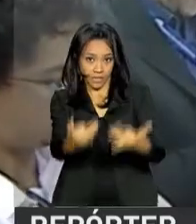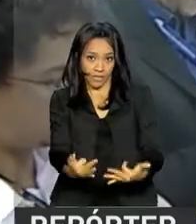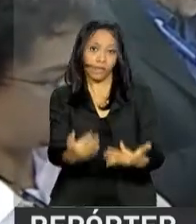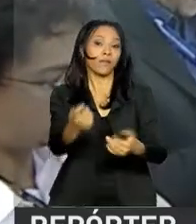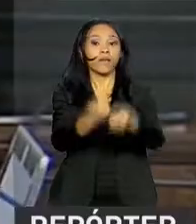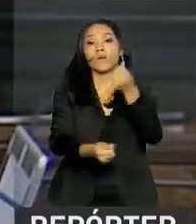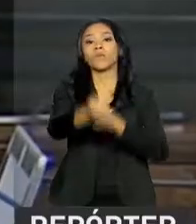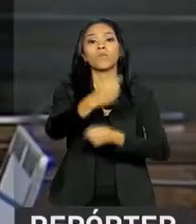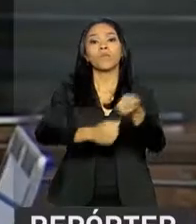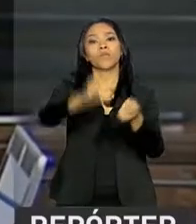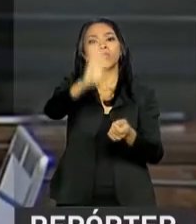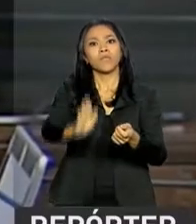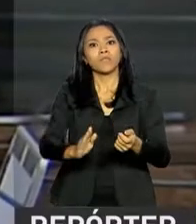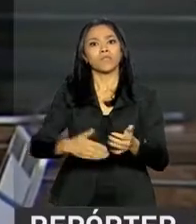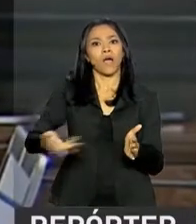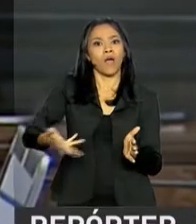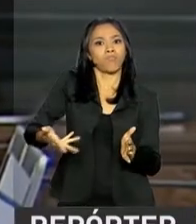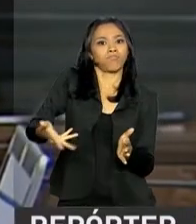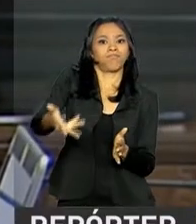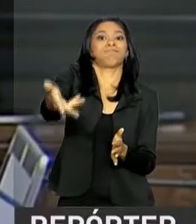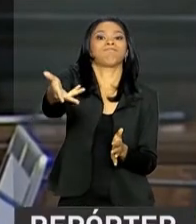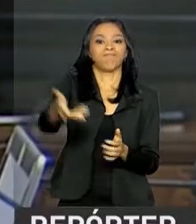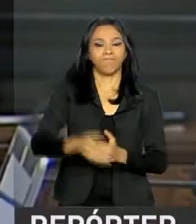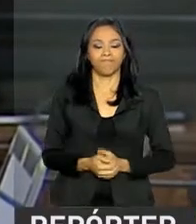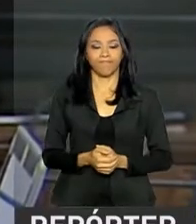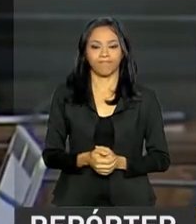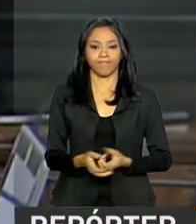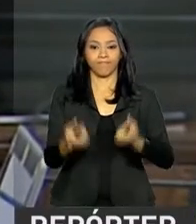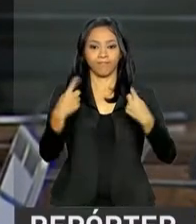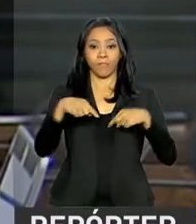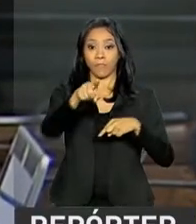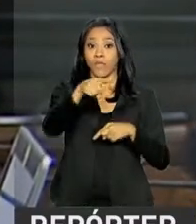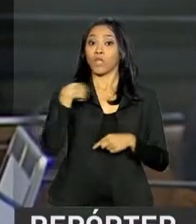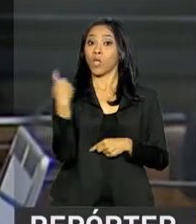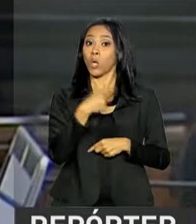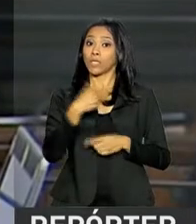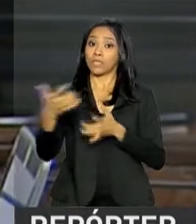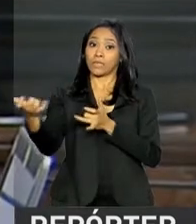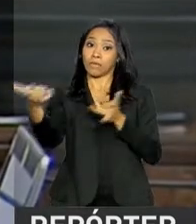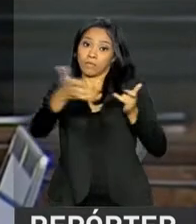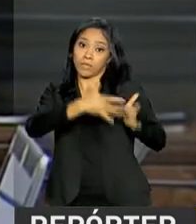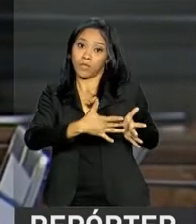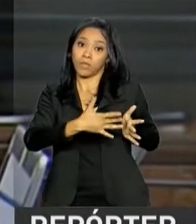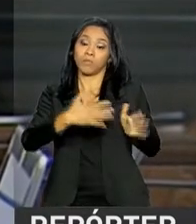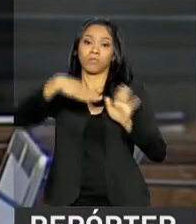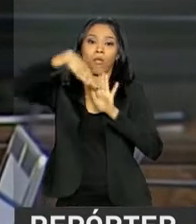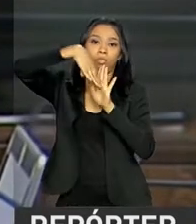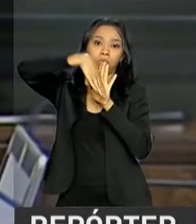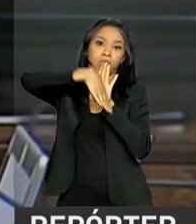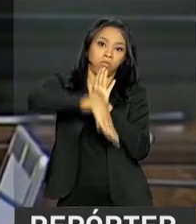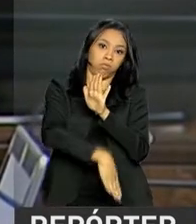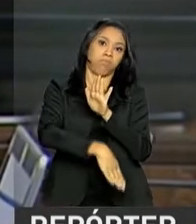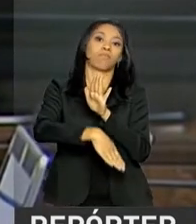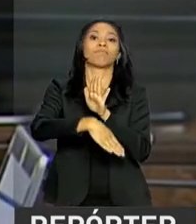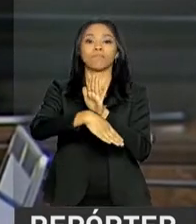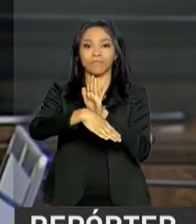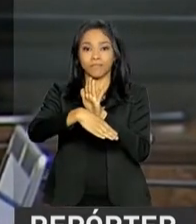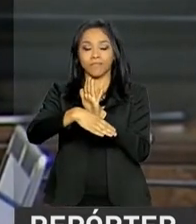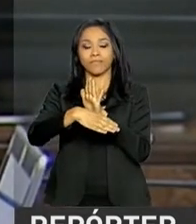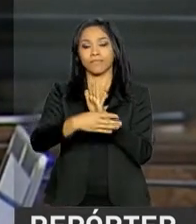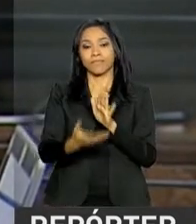acelerando nós saímos de uma recessão isto é de uma queda de produto